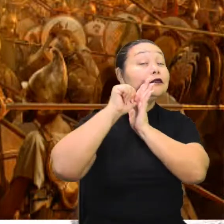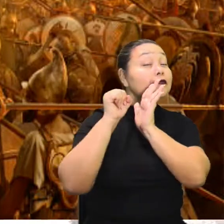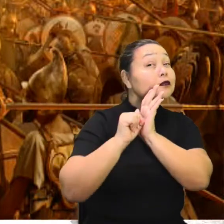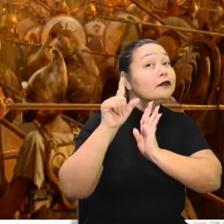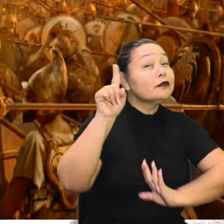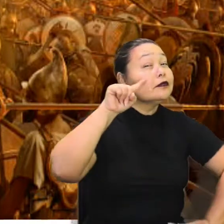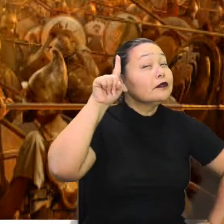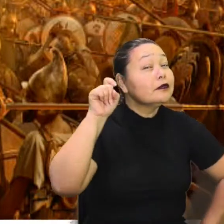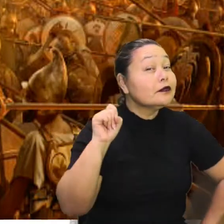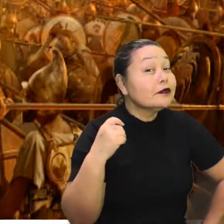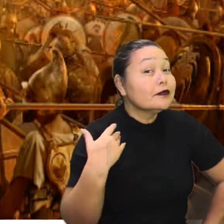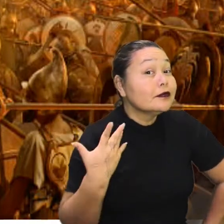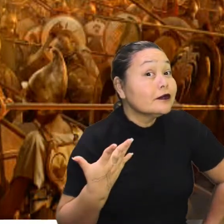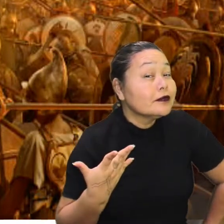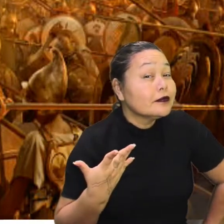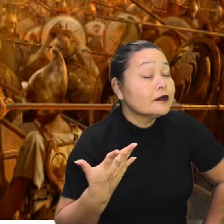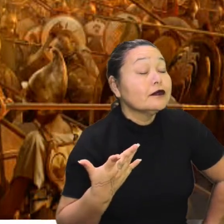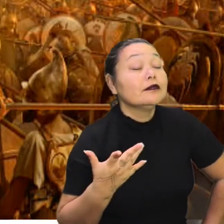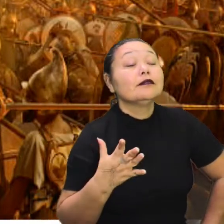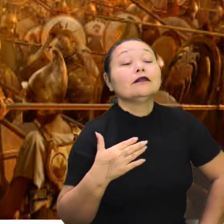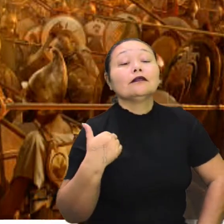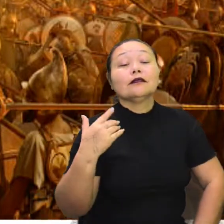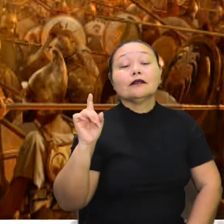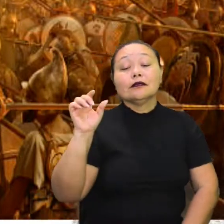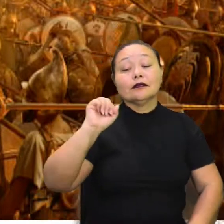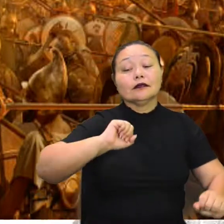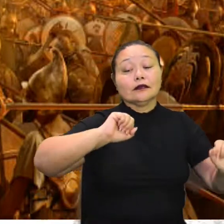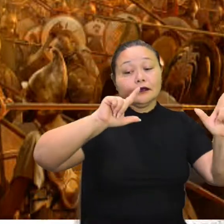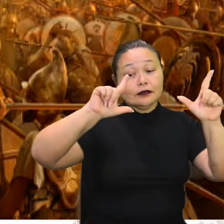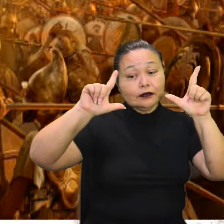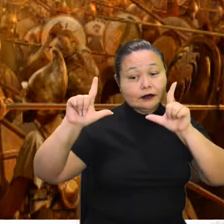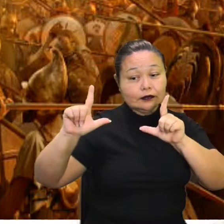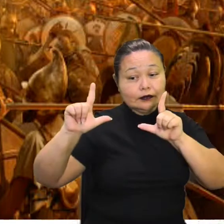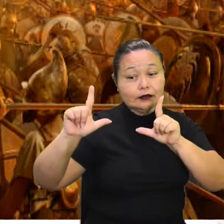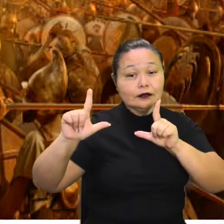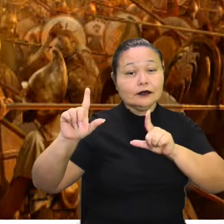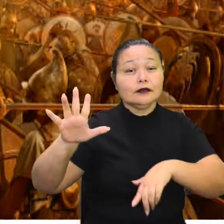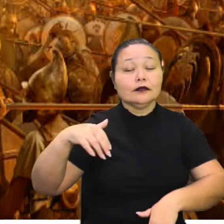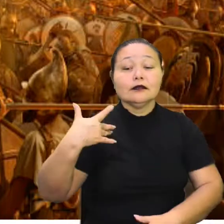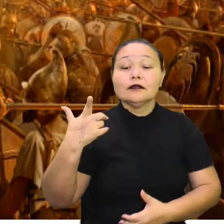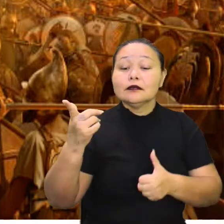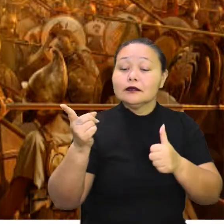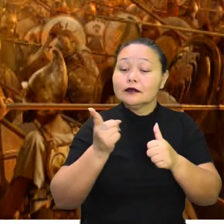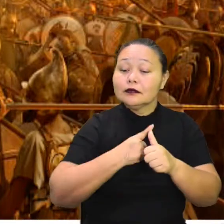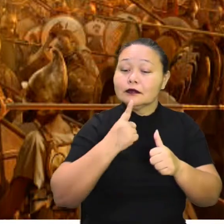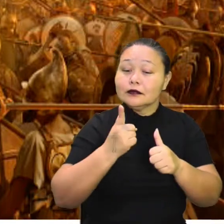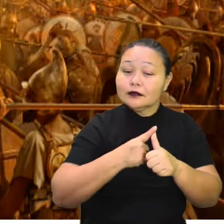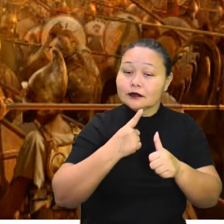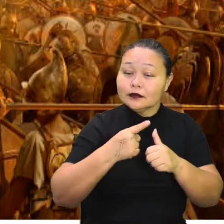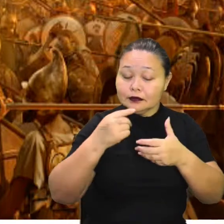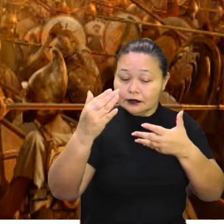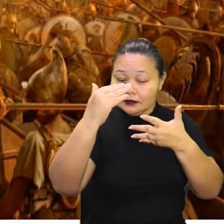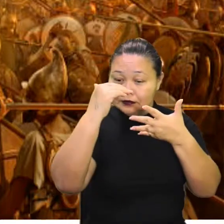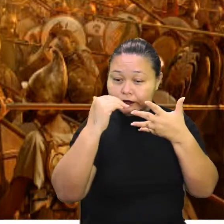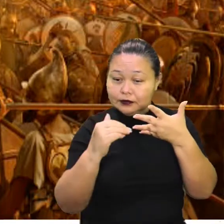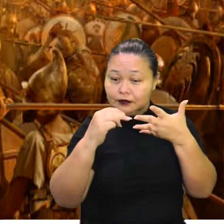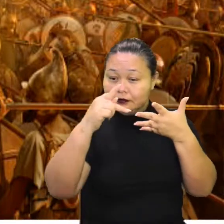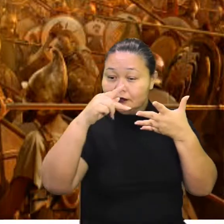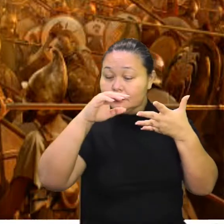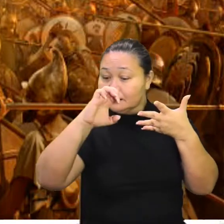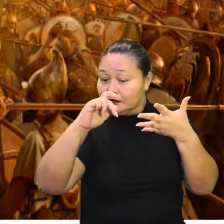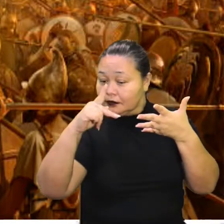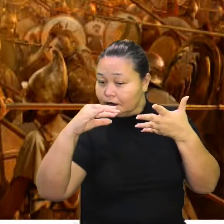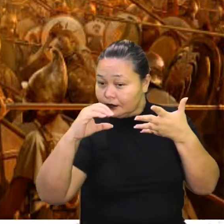século mesmo? Olha só, essa tela representa para você a primeira subclassificação, que é o